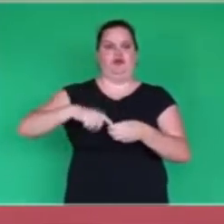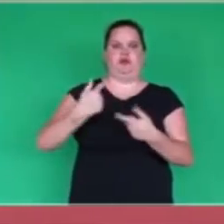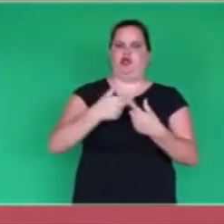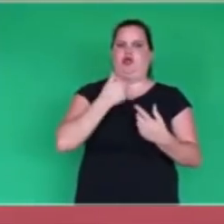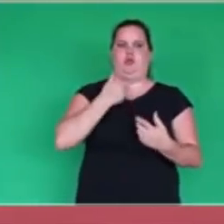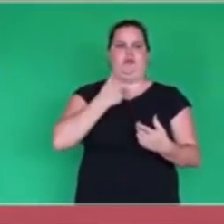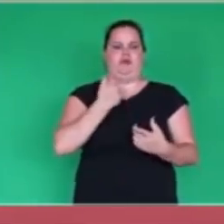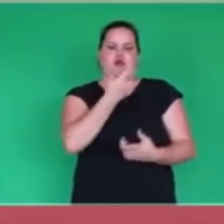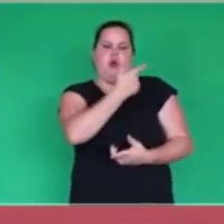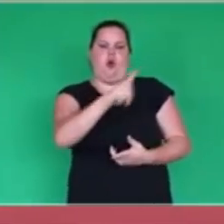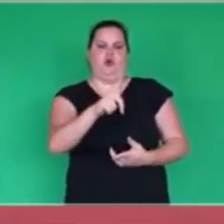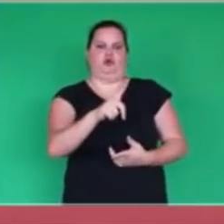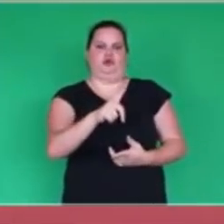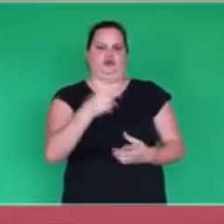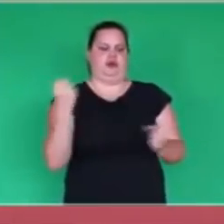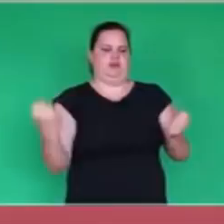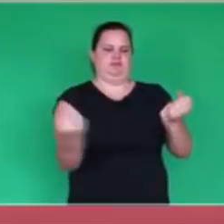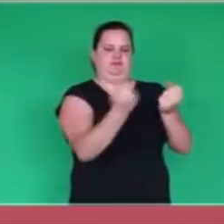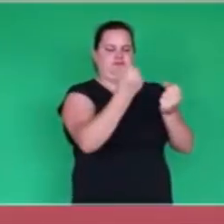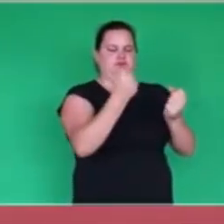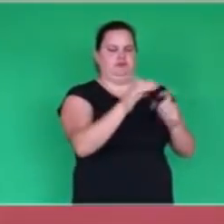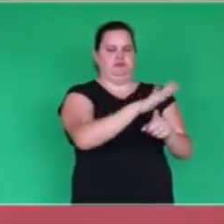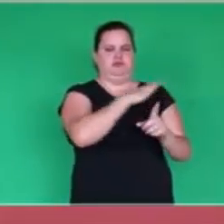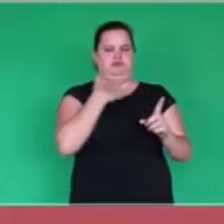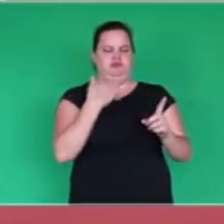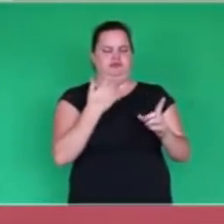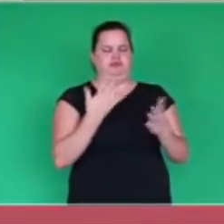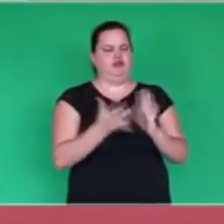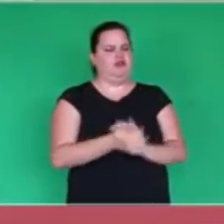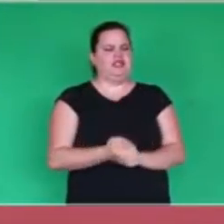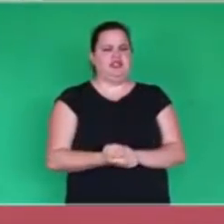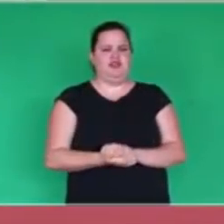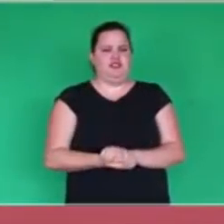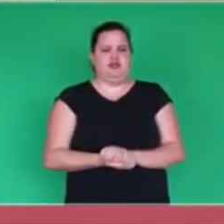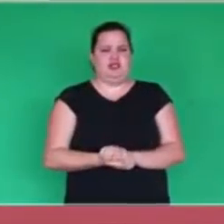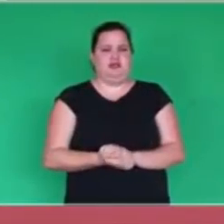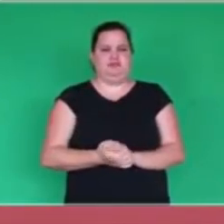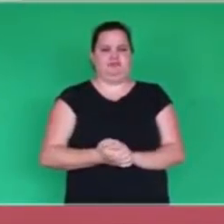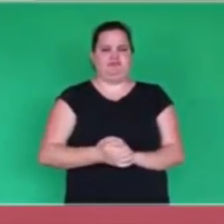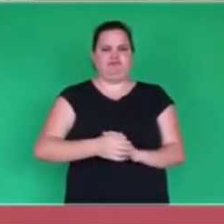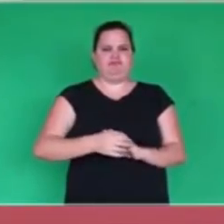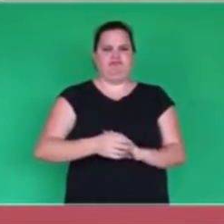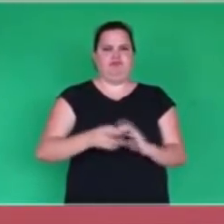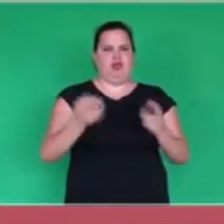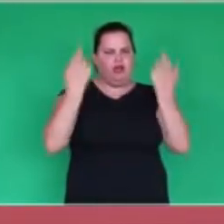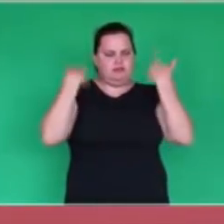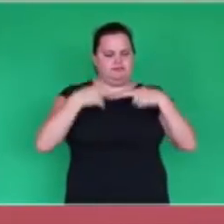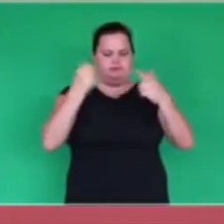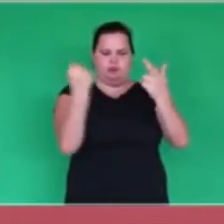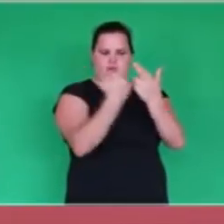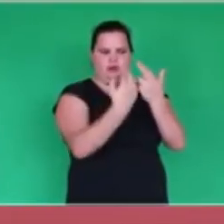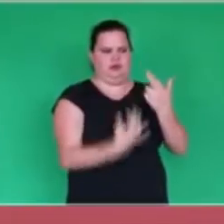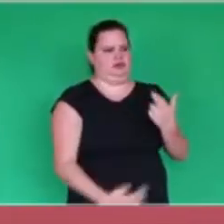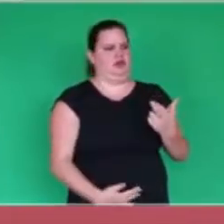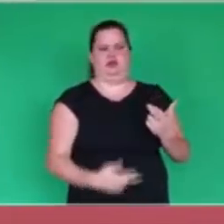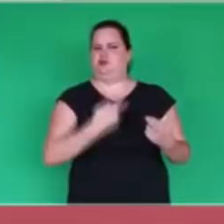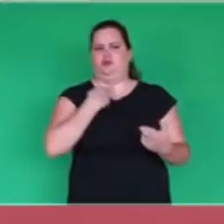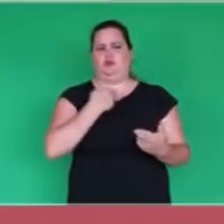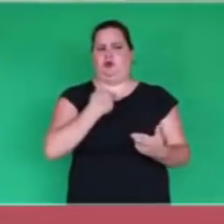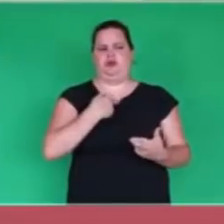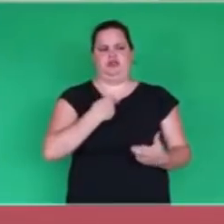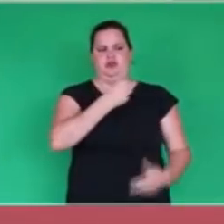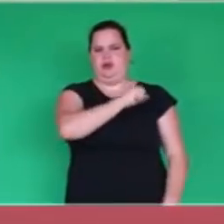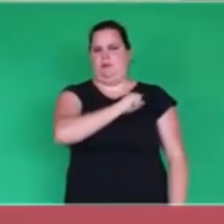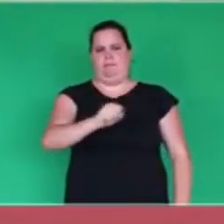o dele. Então, meus irmãos, aqui está o quadro que nós vamos ver hoje. Como vai se dar tudo isso?